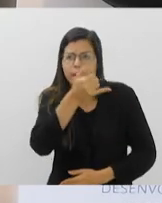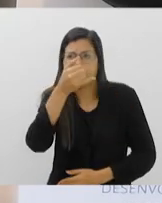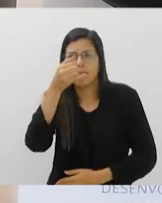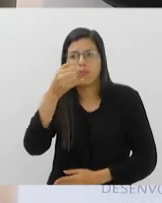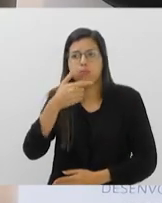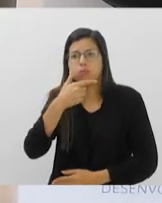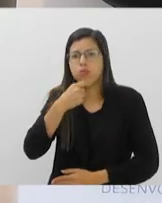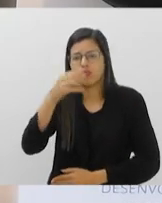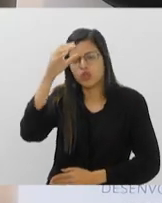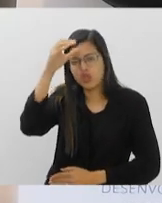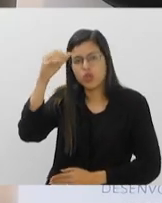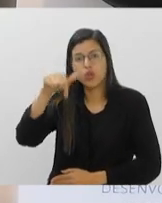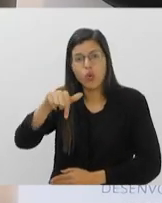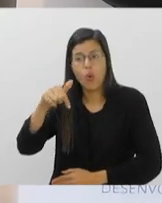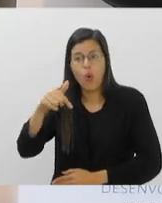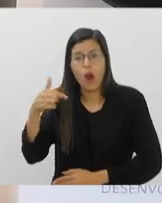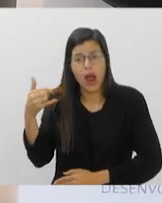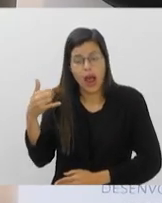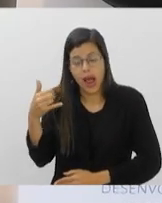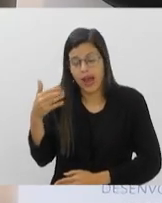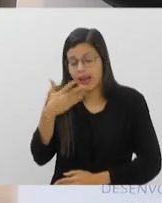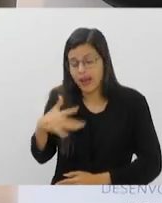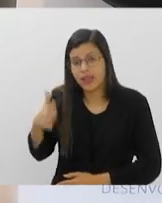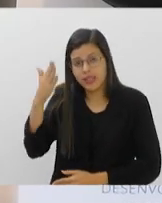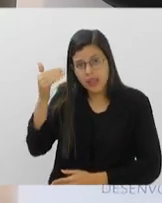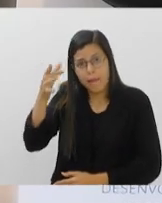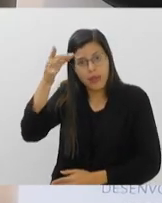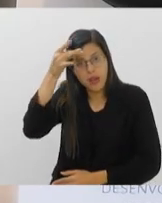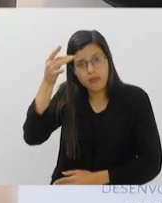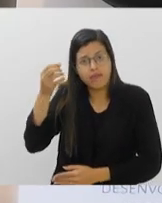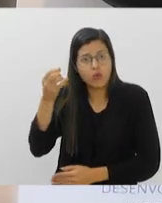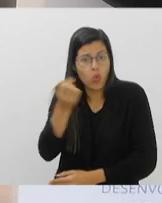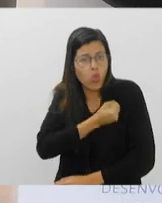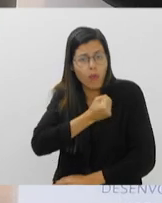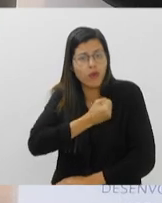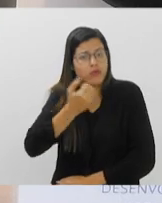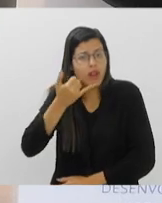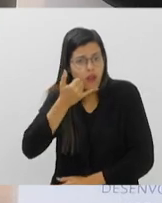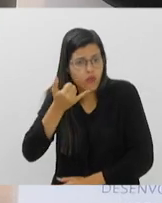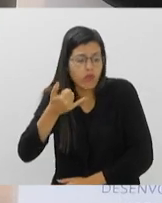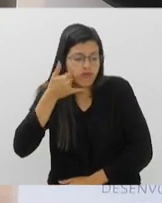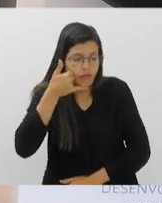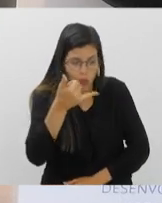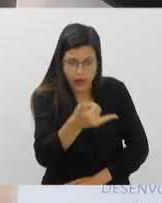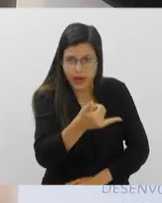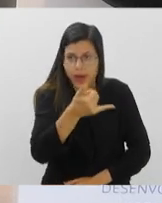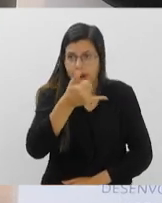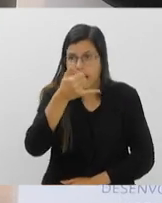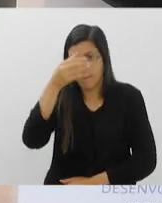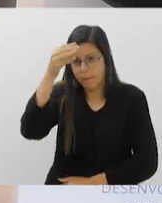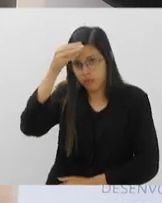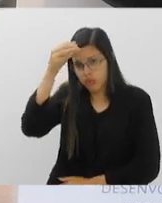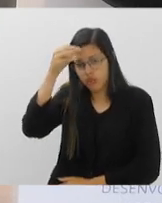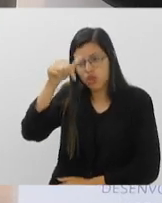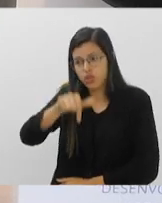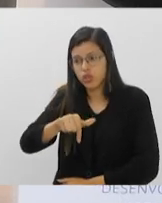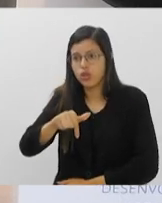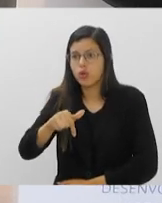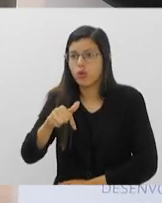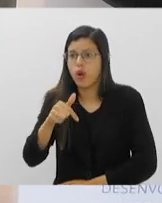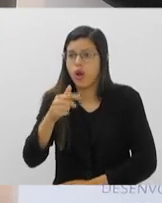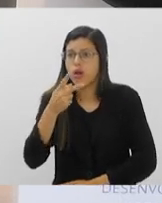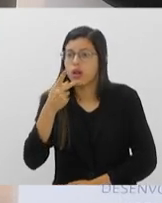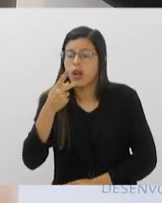cabeça o número do telefone é um fato concreto que eu tô trazendo liguei pro tio é é o que não seus sobrin eu não quero